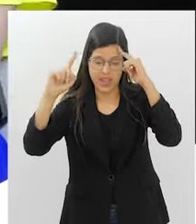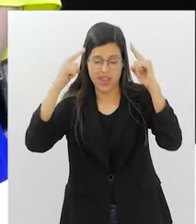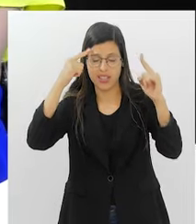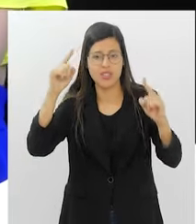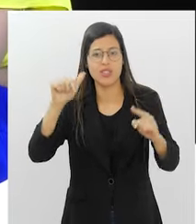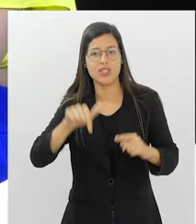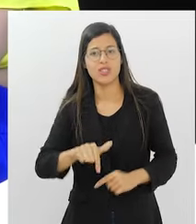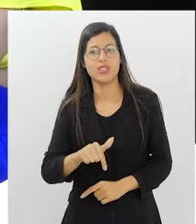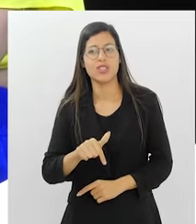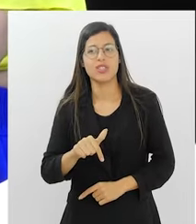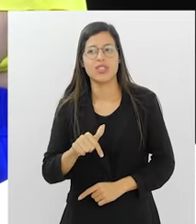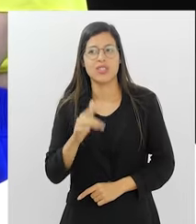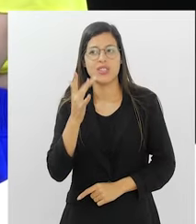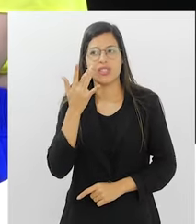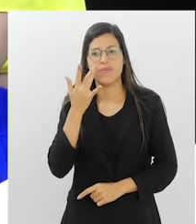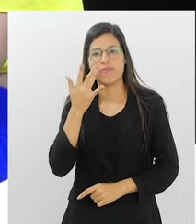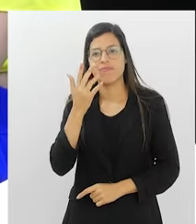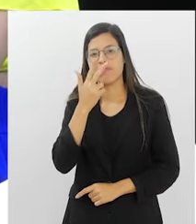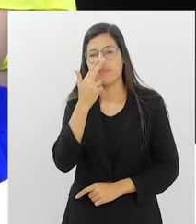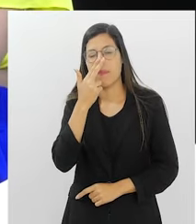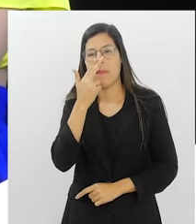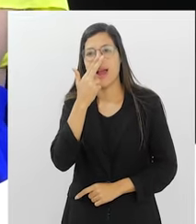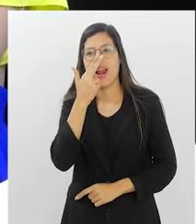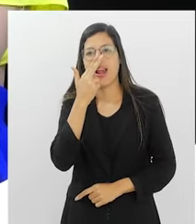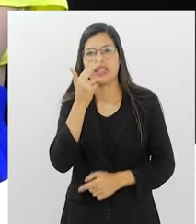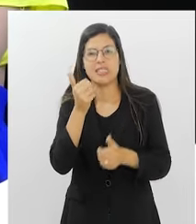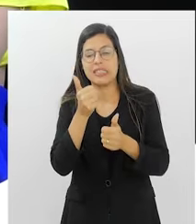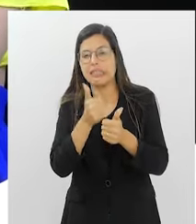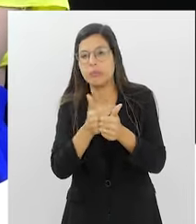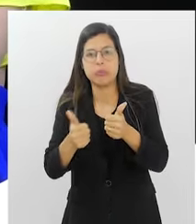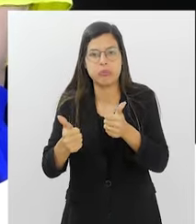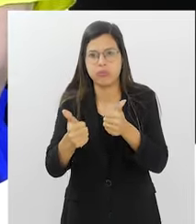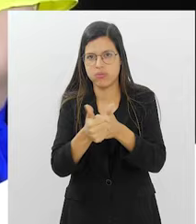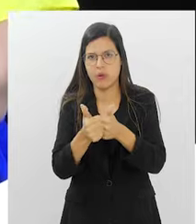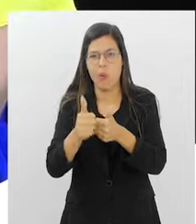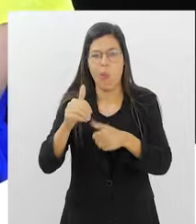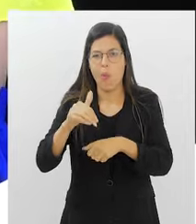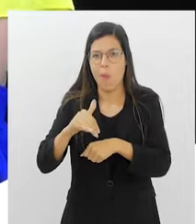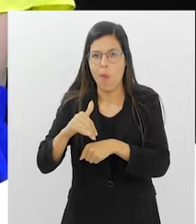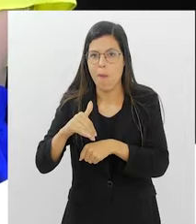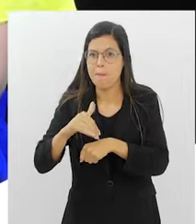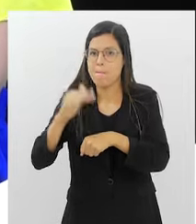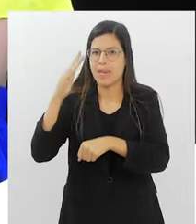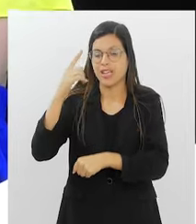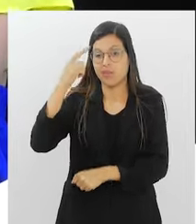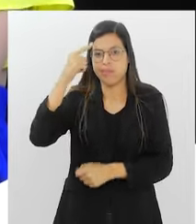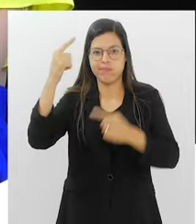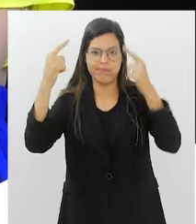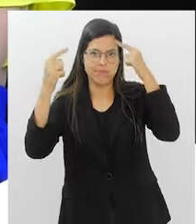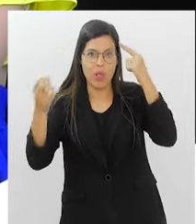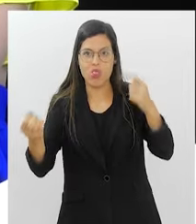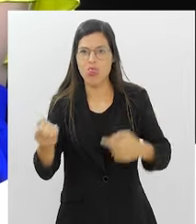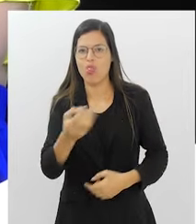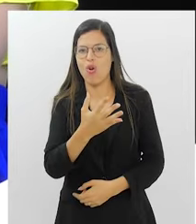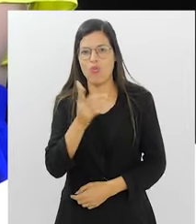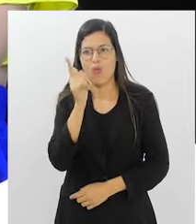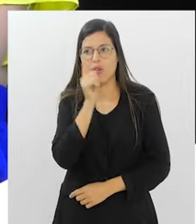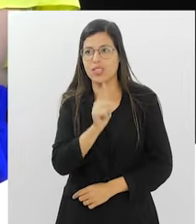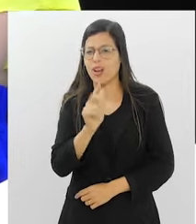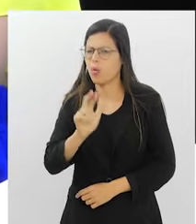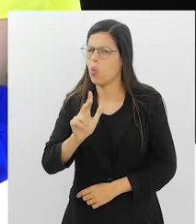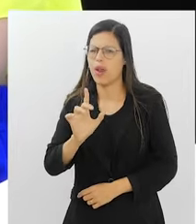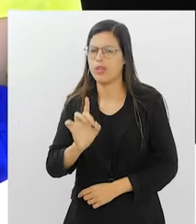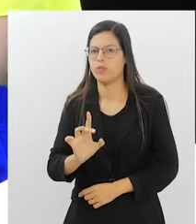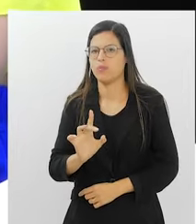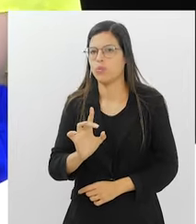a criatividade Eu acho que isso sai bem na frente assim o mais criativo leva sabe leva e às vezes não